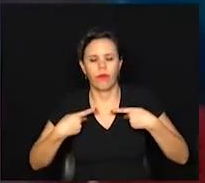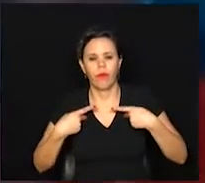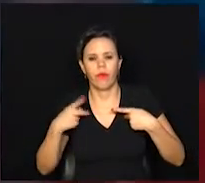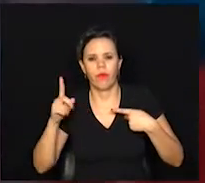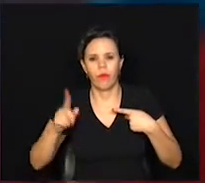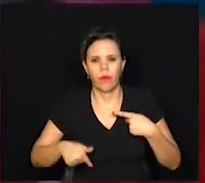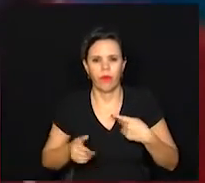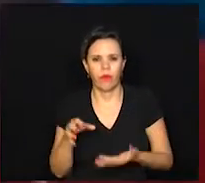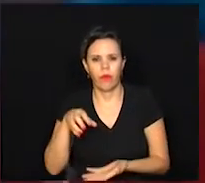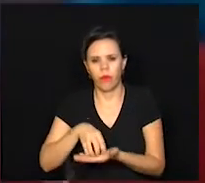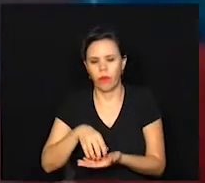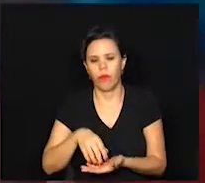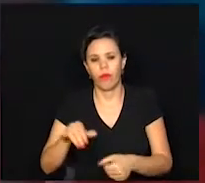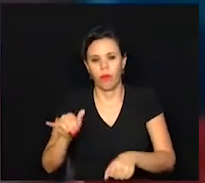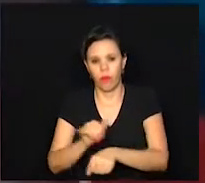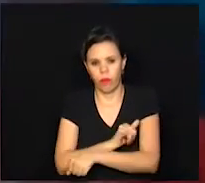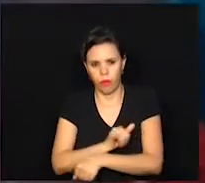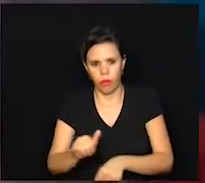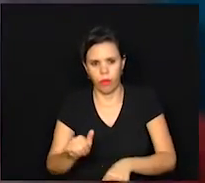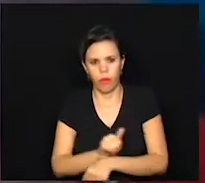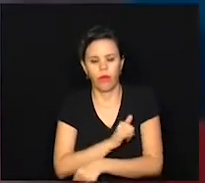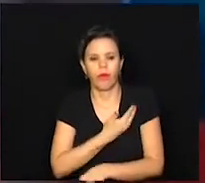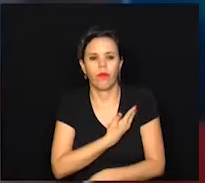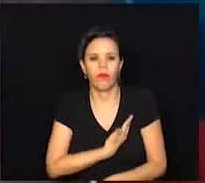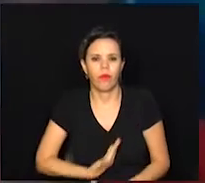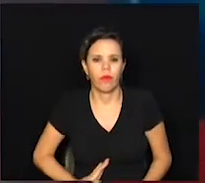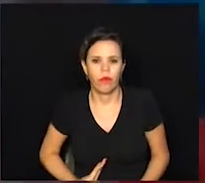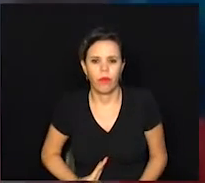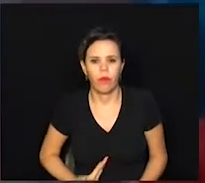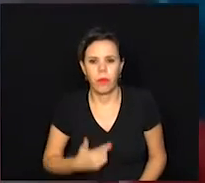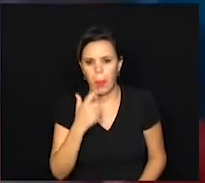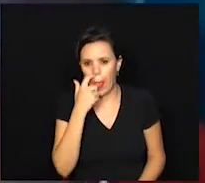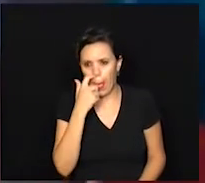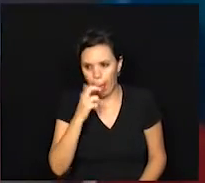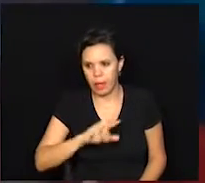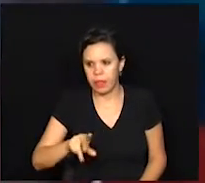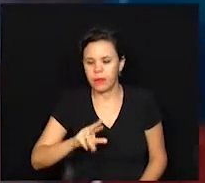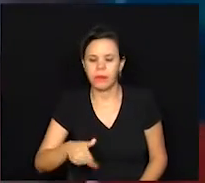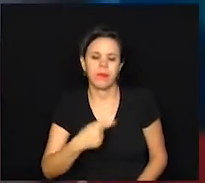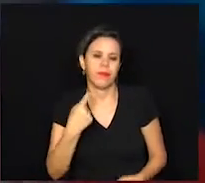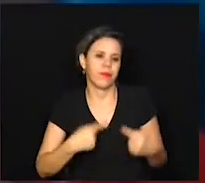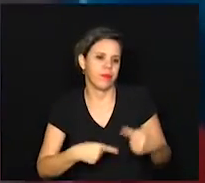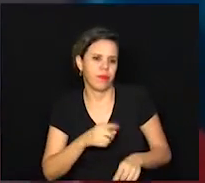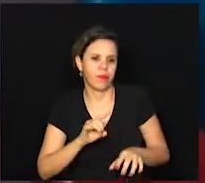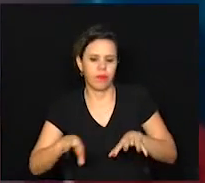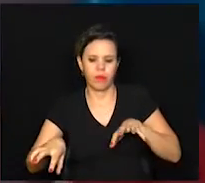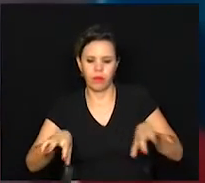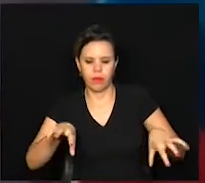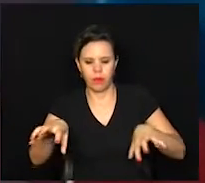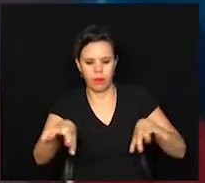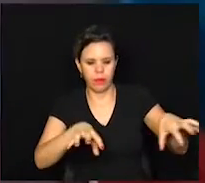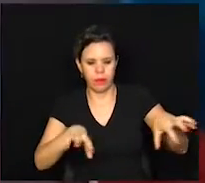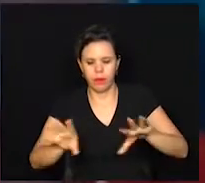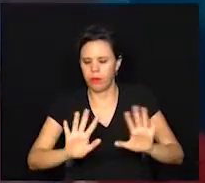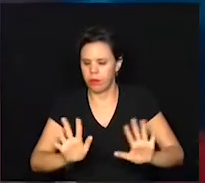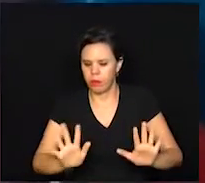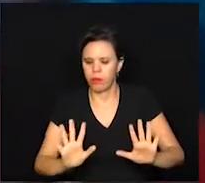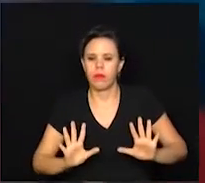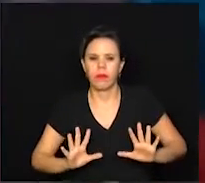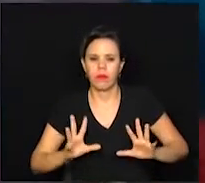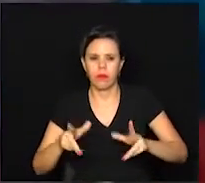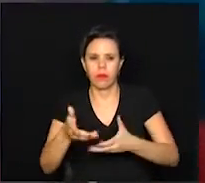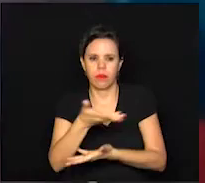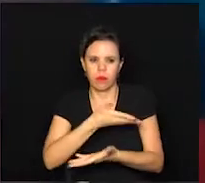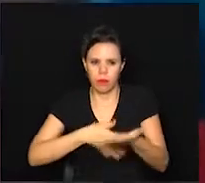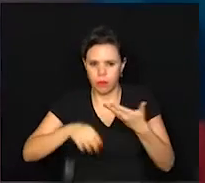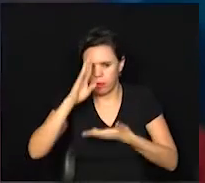um centro estratégico do governo. Ela não é uma política setorial, ela tem que ser uma política